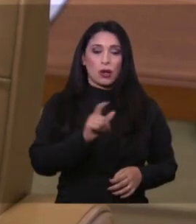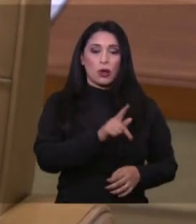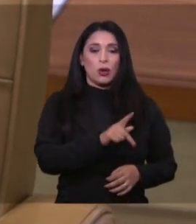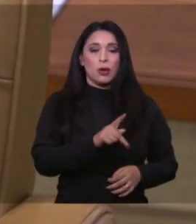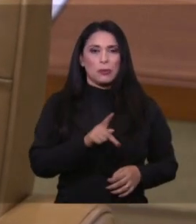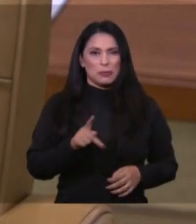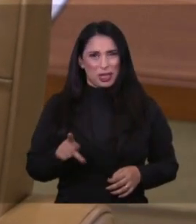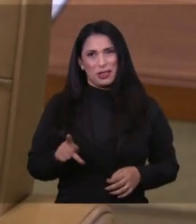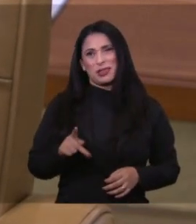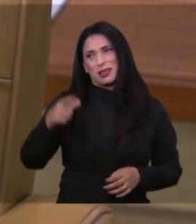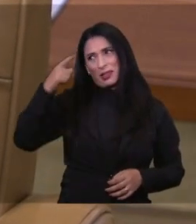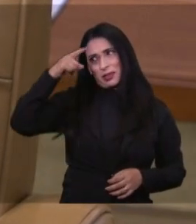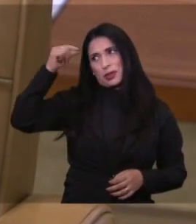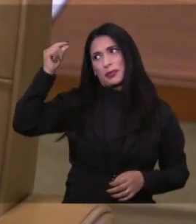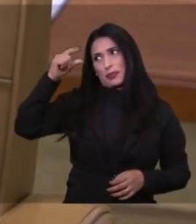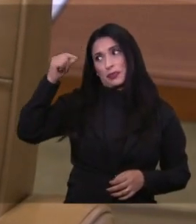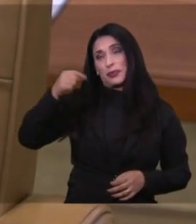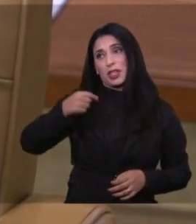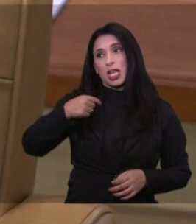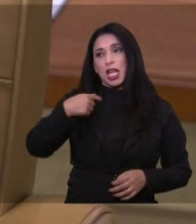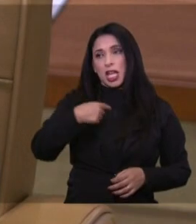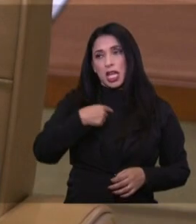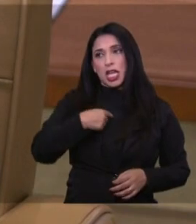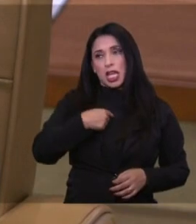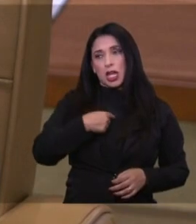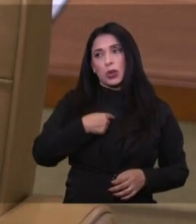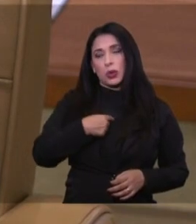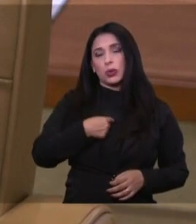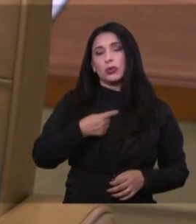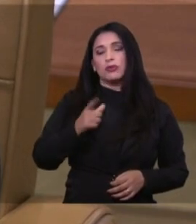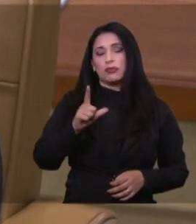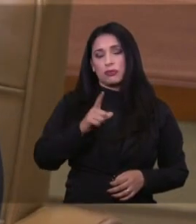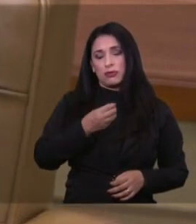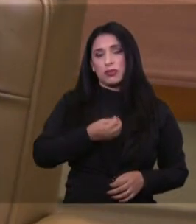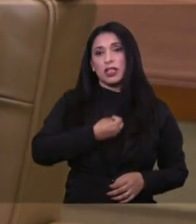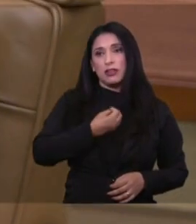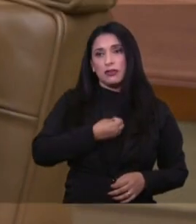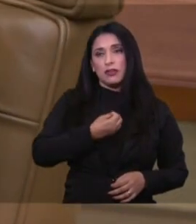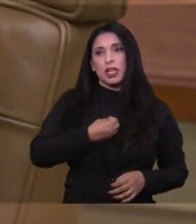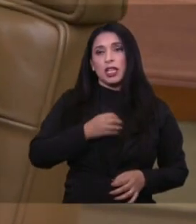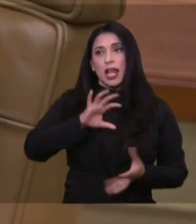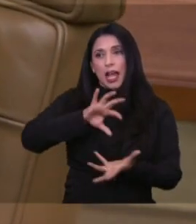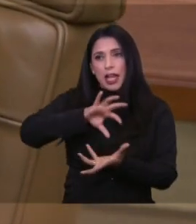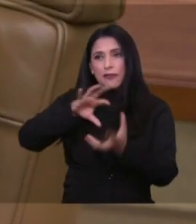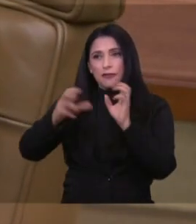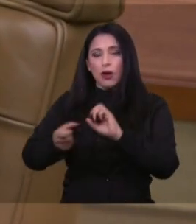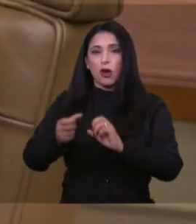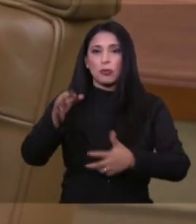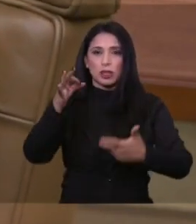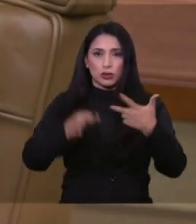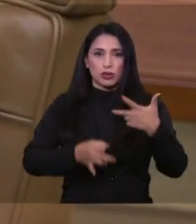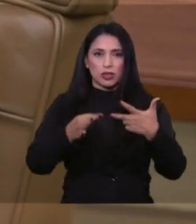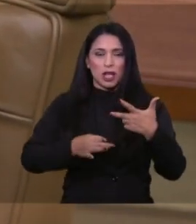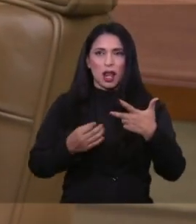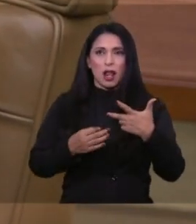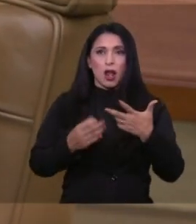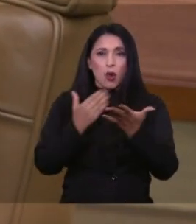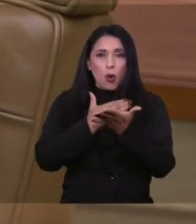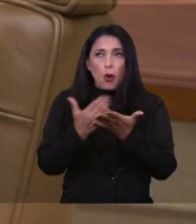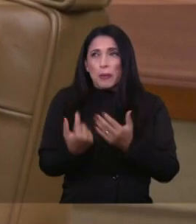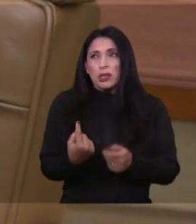Presidente, eu vivi a reforma do Judiciário. Desde o seu momento inicial, lá